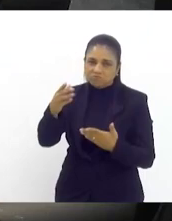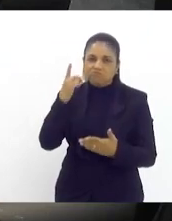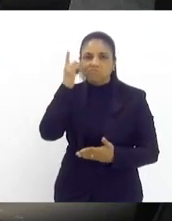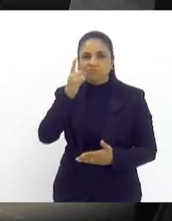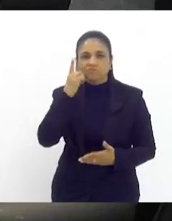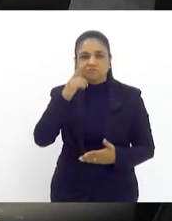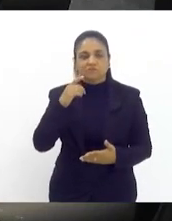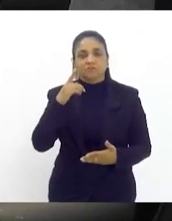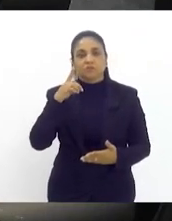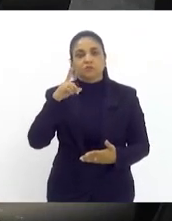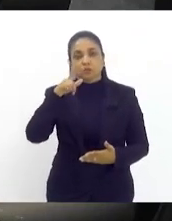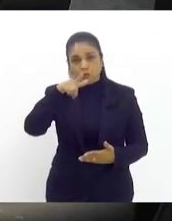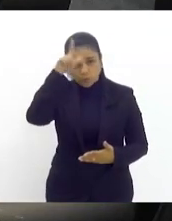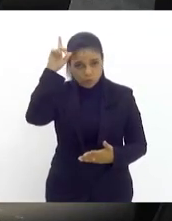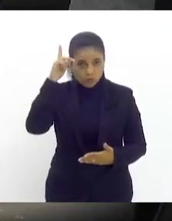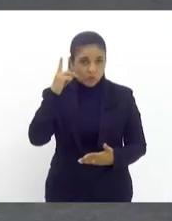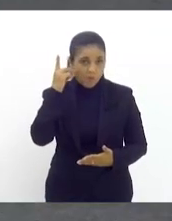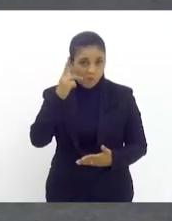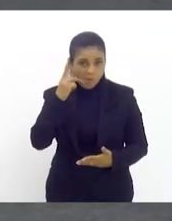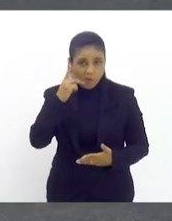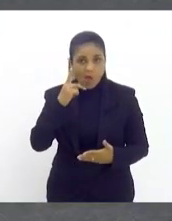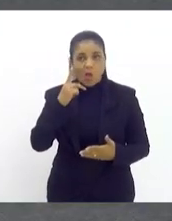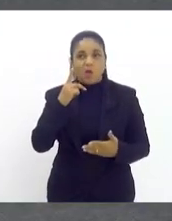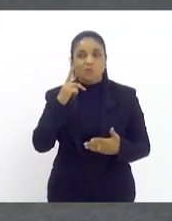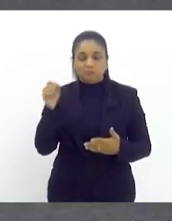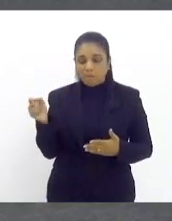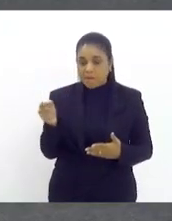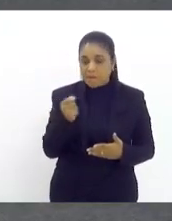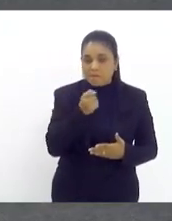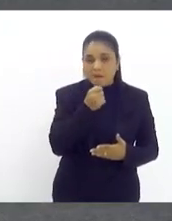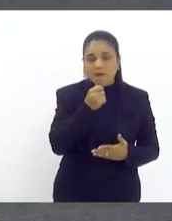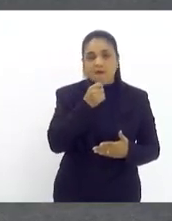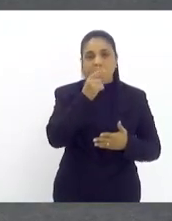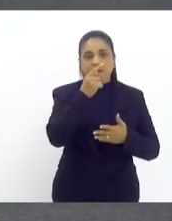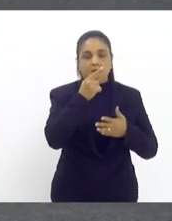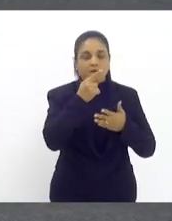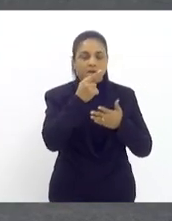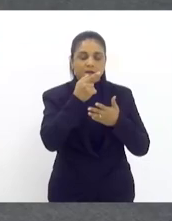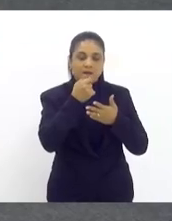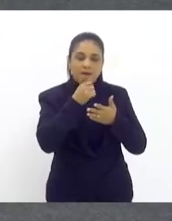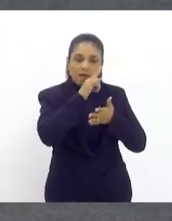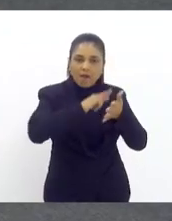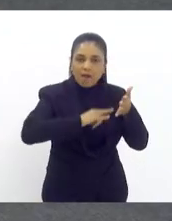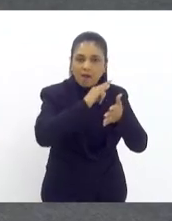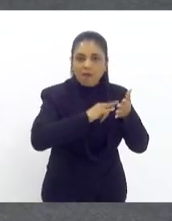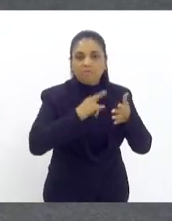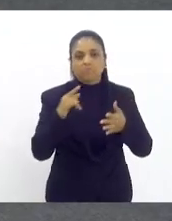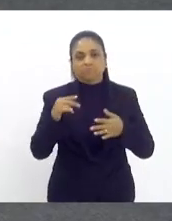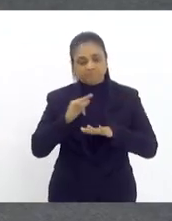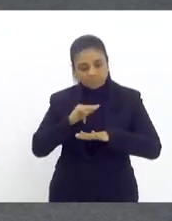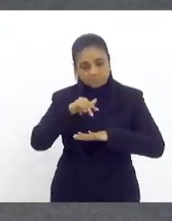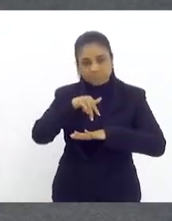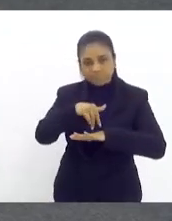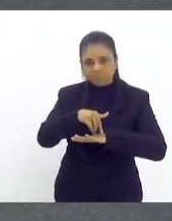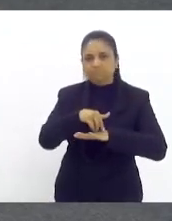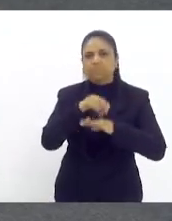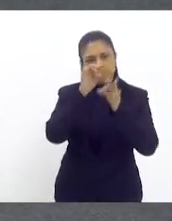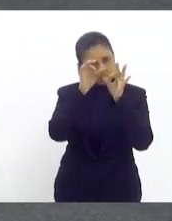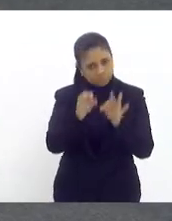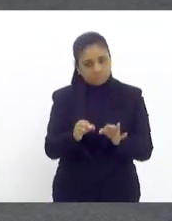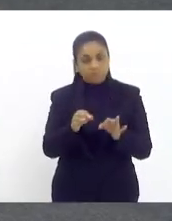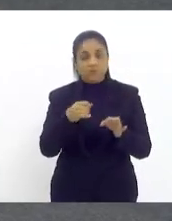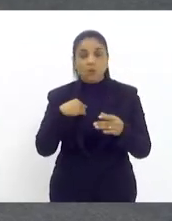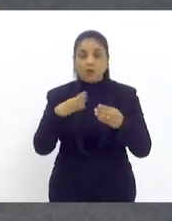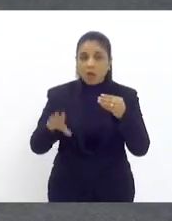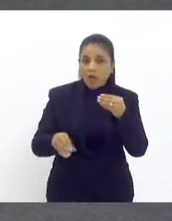é sua colocação e a leitura da nota do CEP São extremamente pertinentes eu queria acrescentar